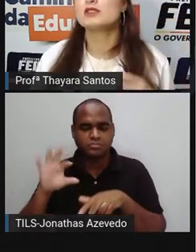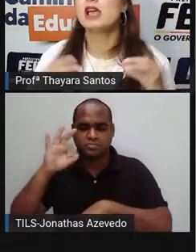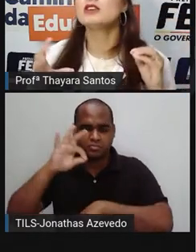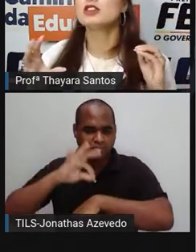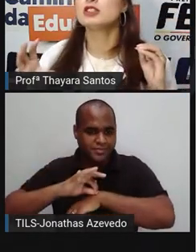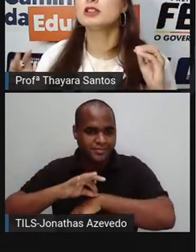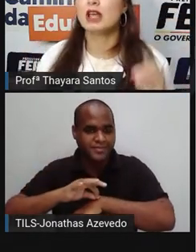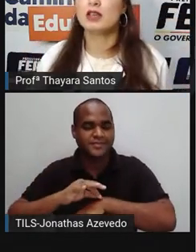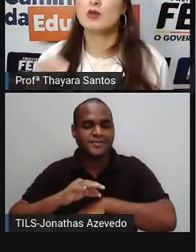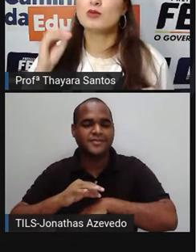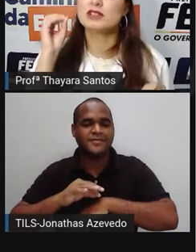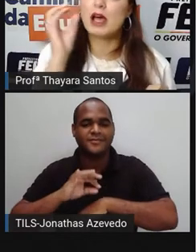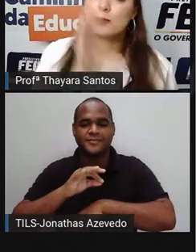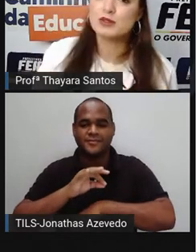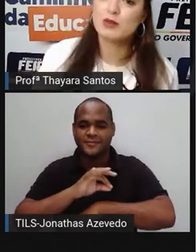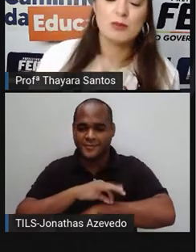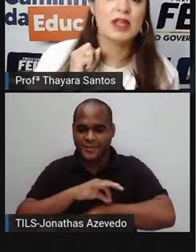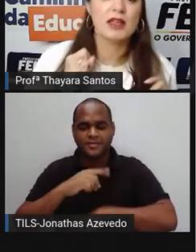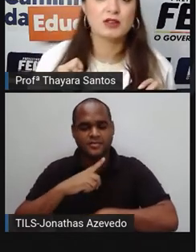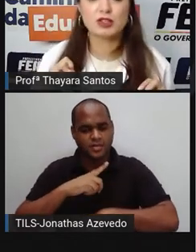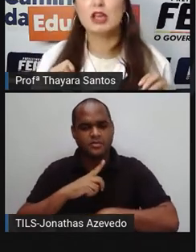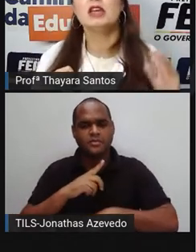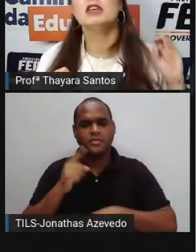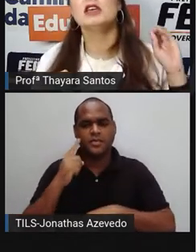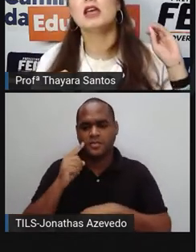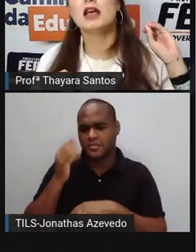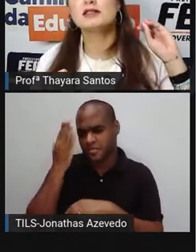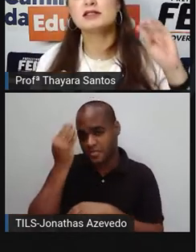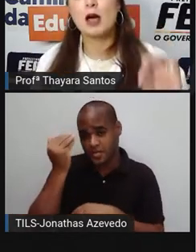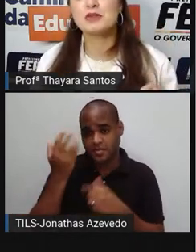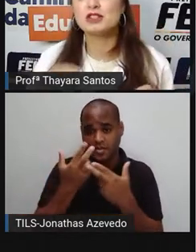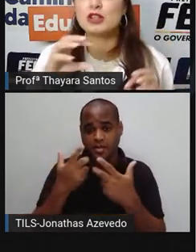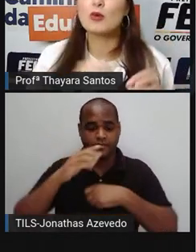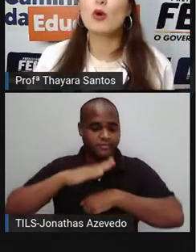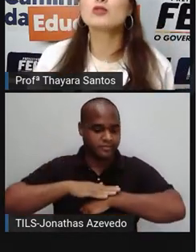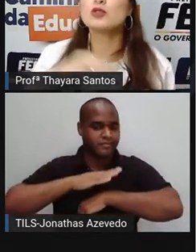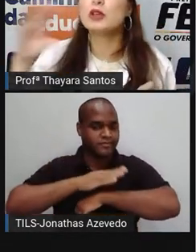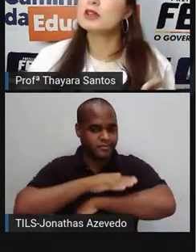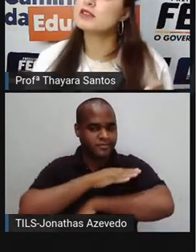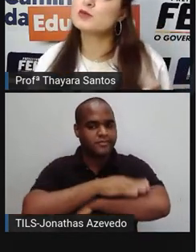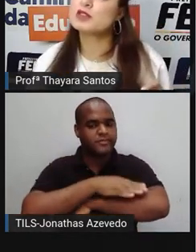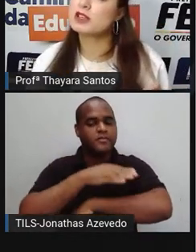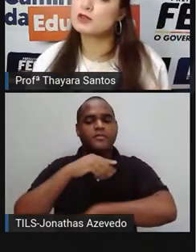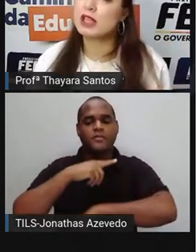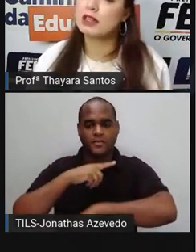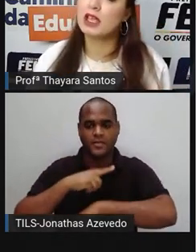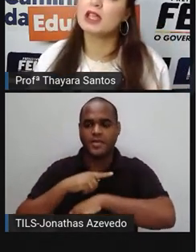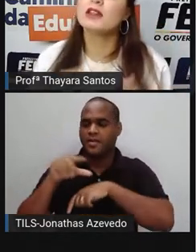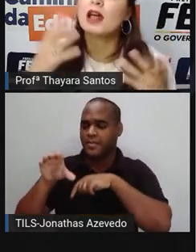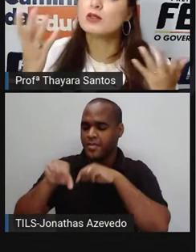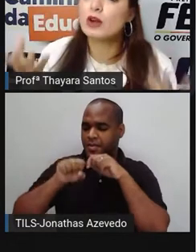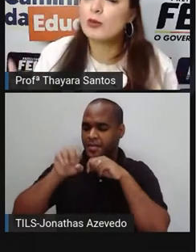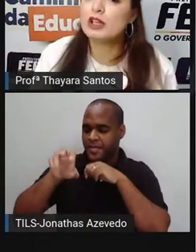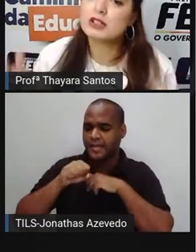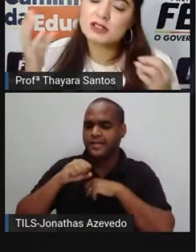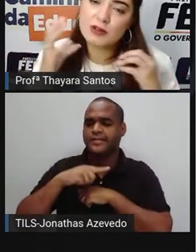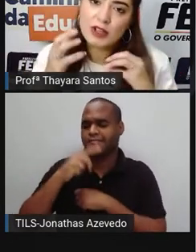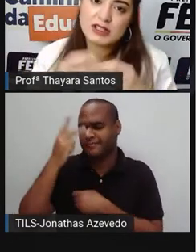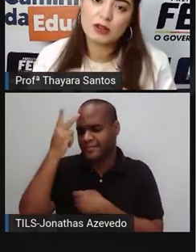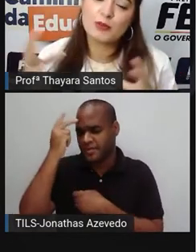não se a gente tem os sapos no ambiente e esse sapos estão consumindo Esses mosquitos da dengue